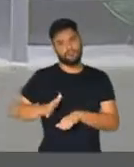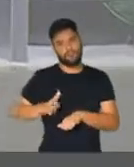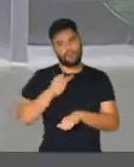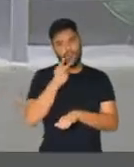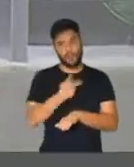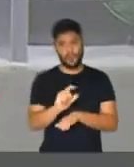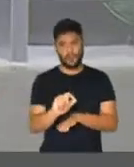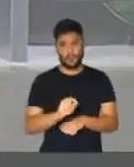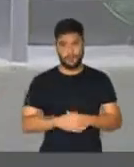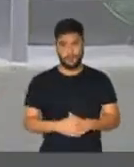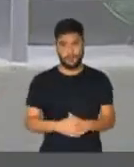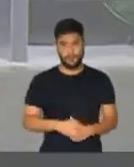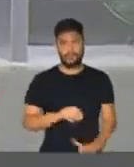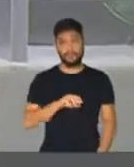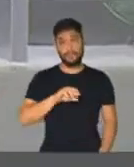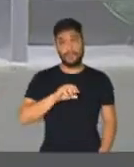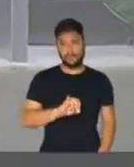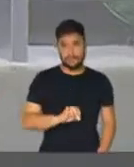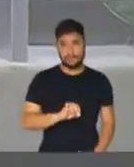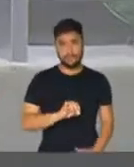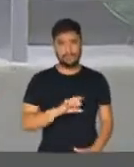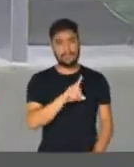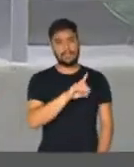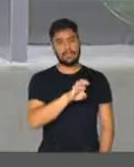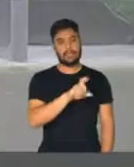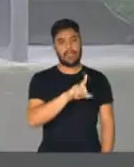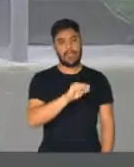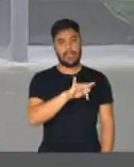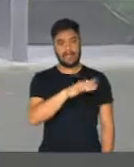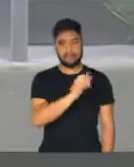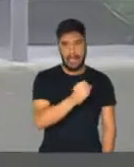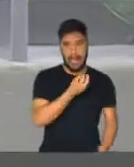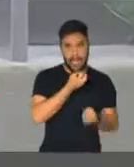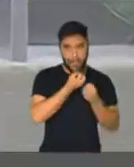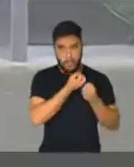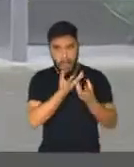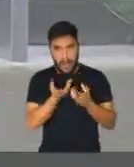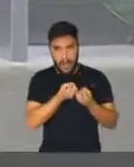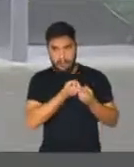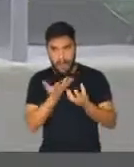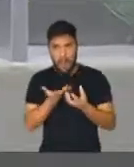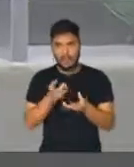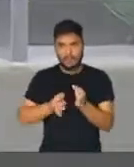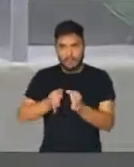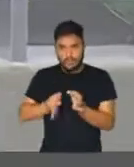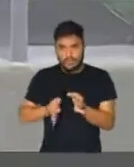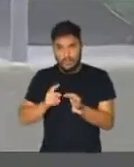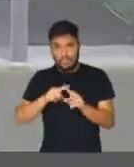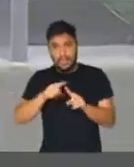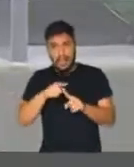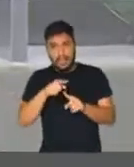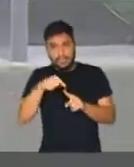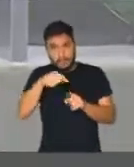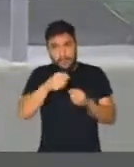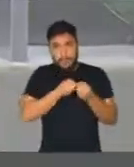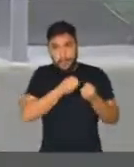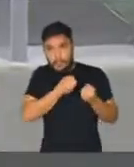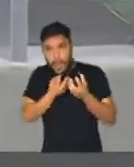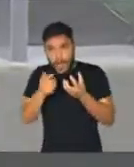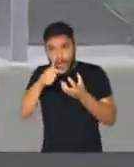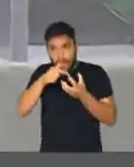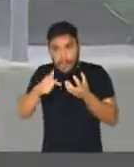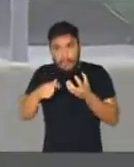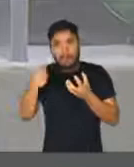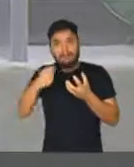que qualquer delação que não seja acompanhada de provas, ela não